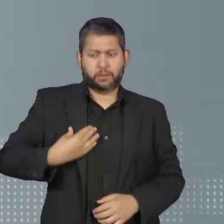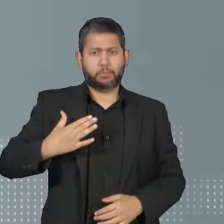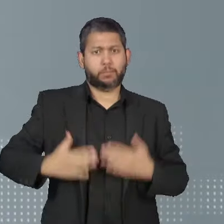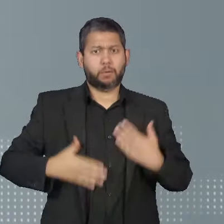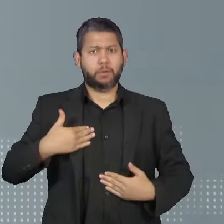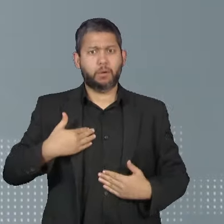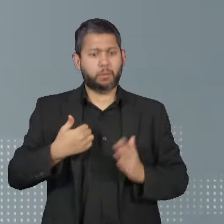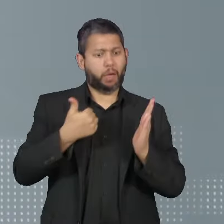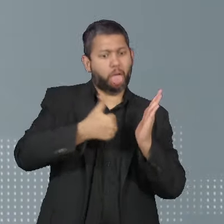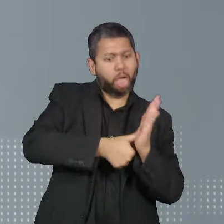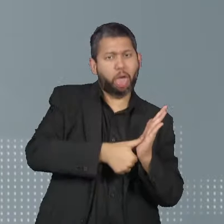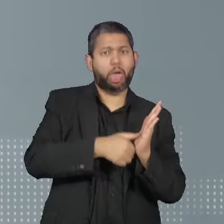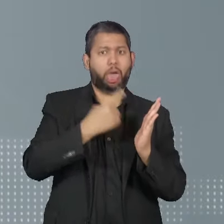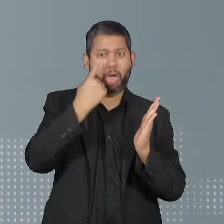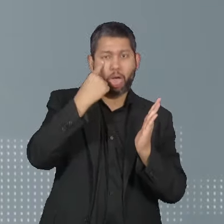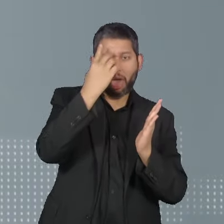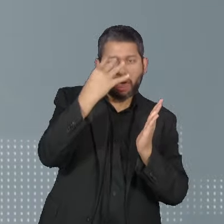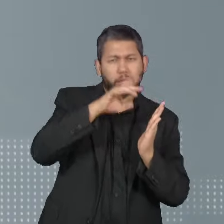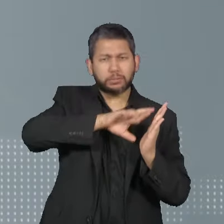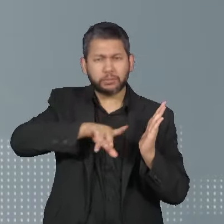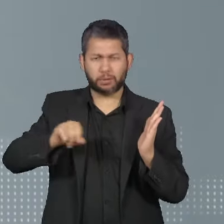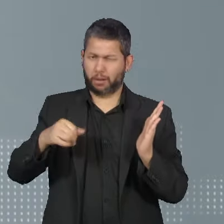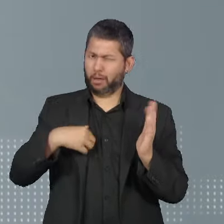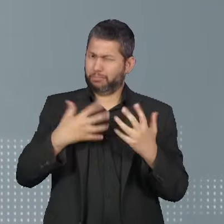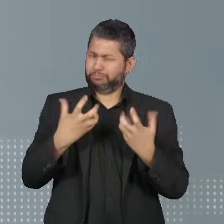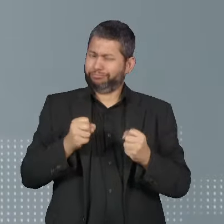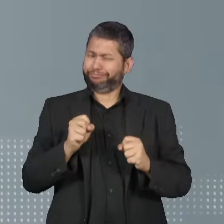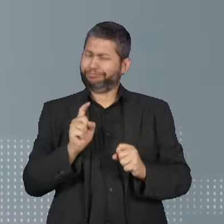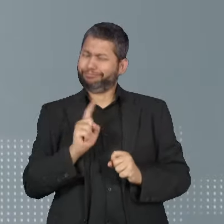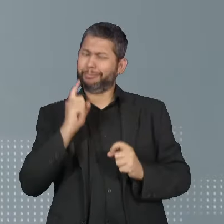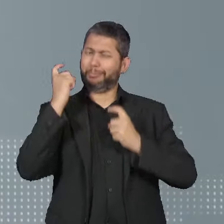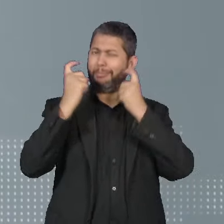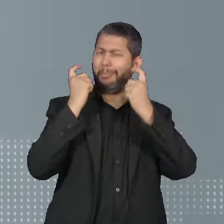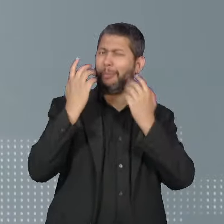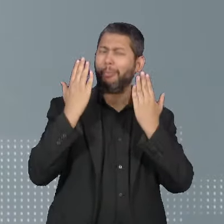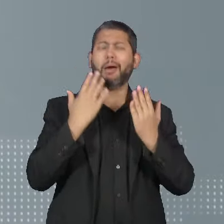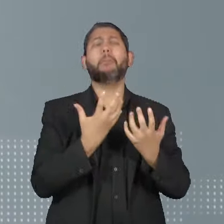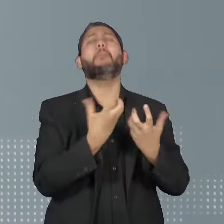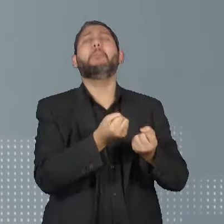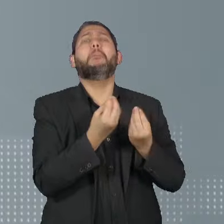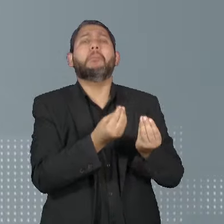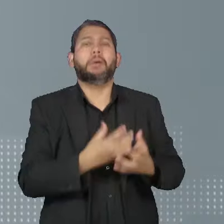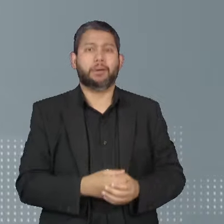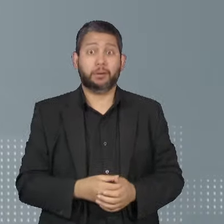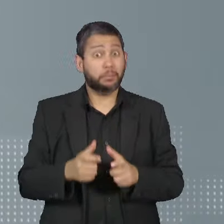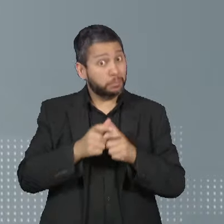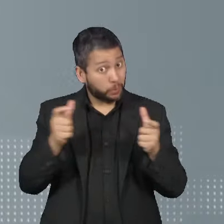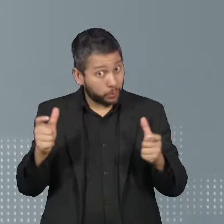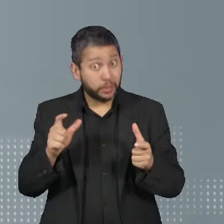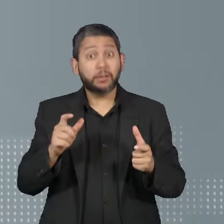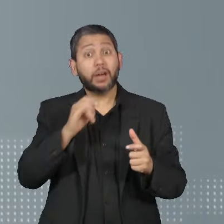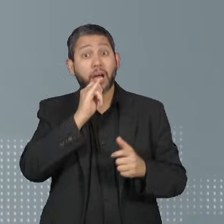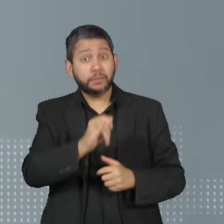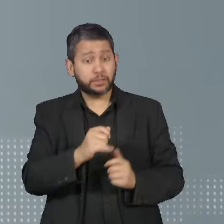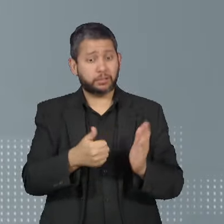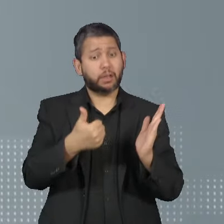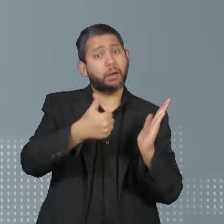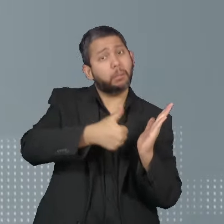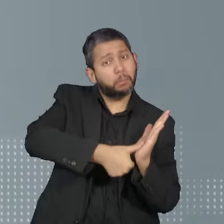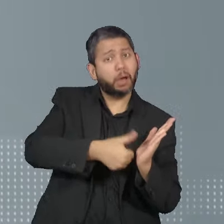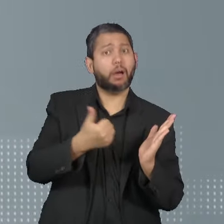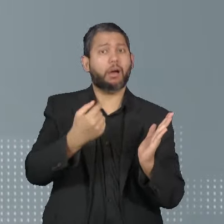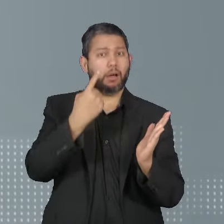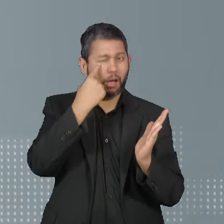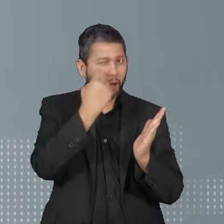e 28% alguma preocupação os usuários ficam mais apreensivos no uso da Biometria por